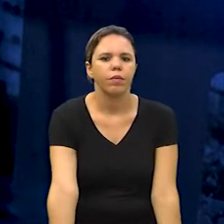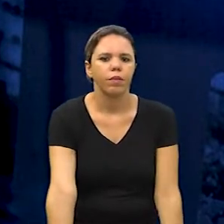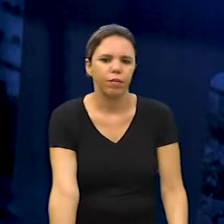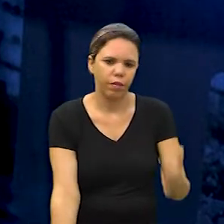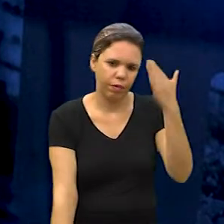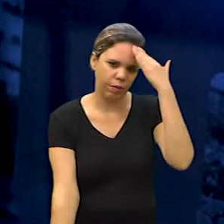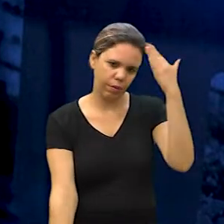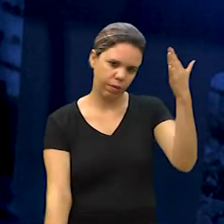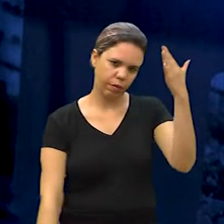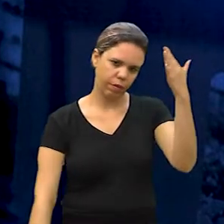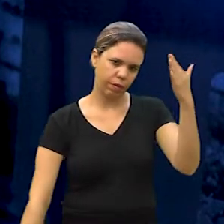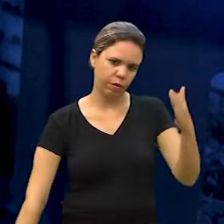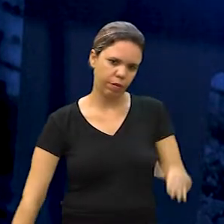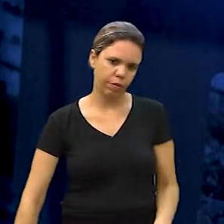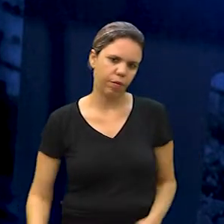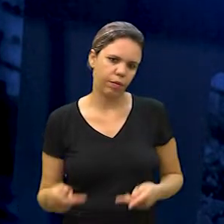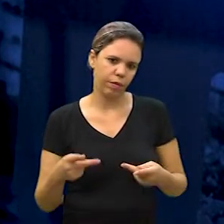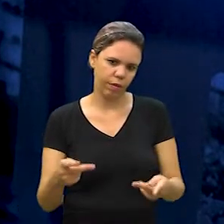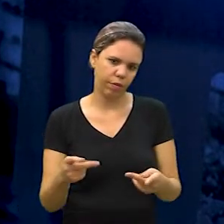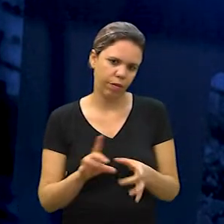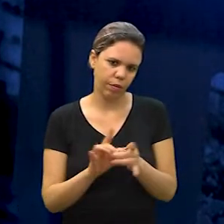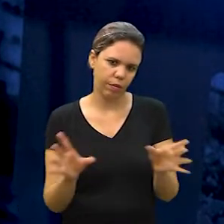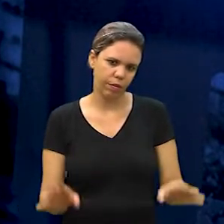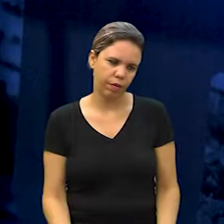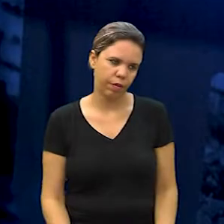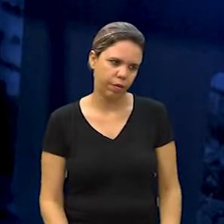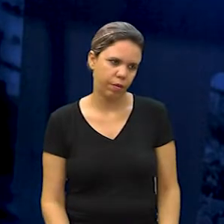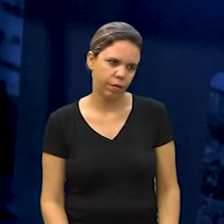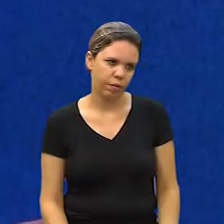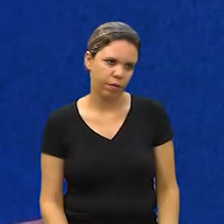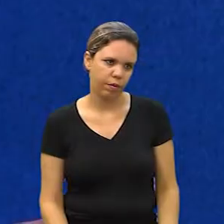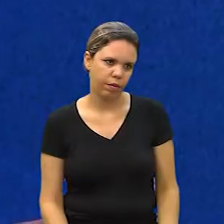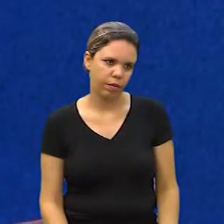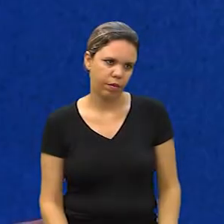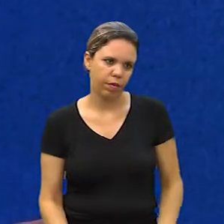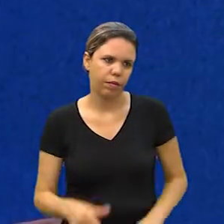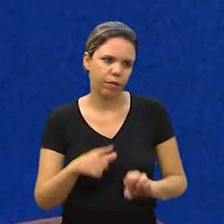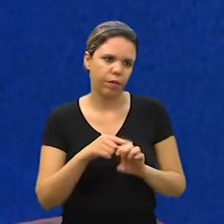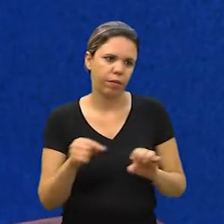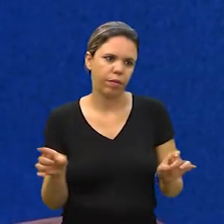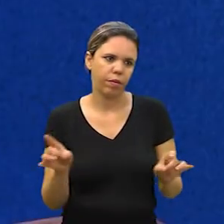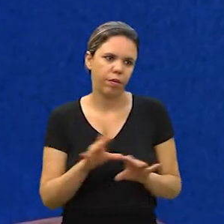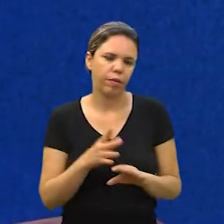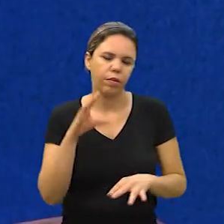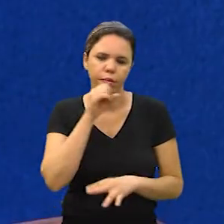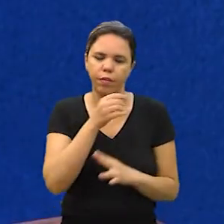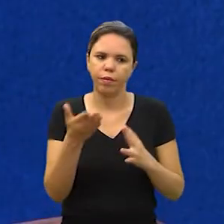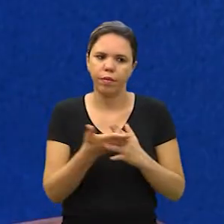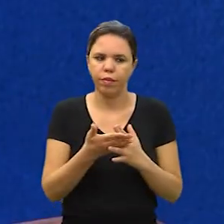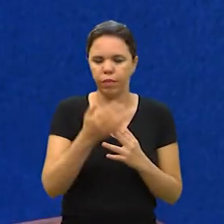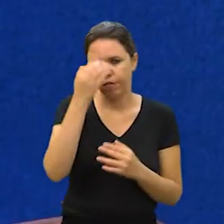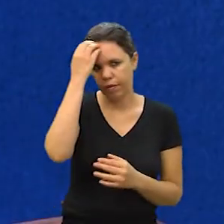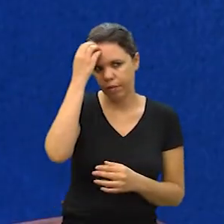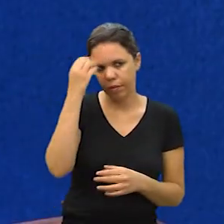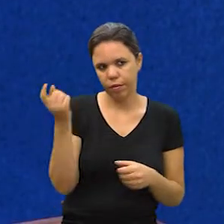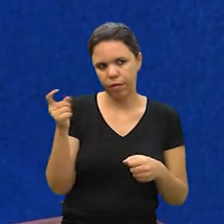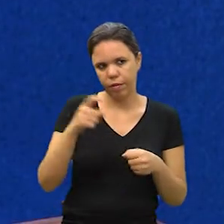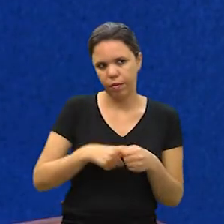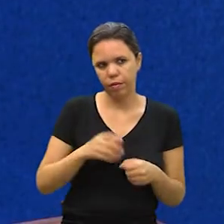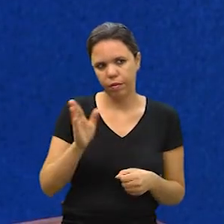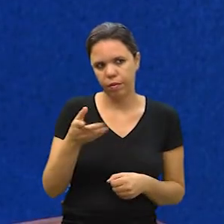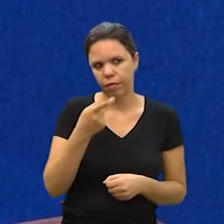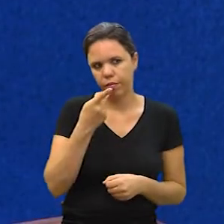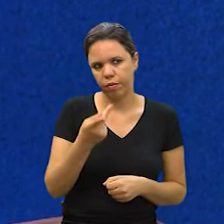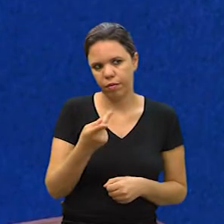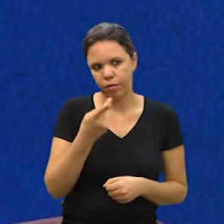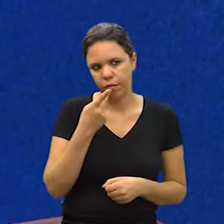Obrigado, eu que agradeço o convite e estou à disposição. E o Ser Empreendedor vai para um breve intervalo e